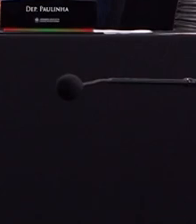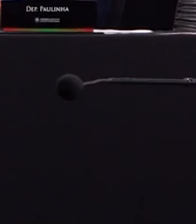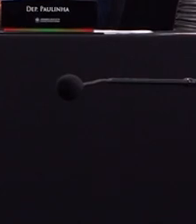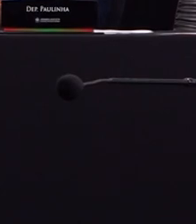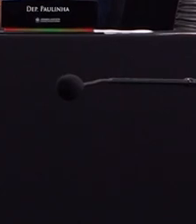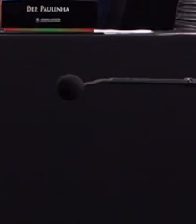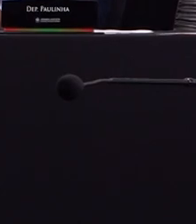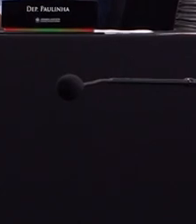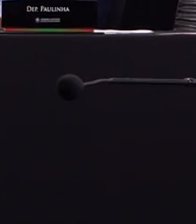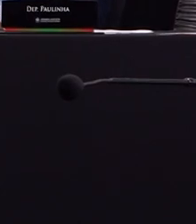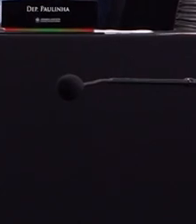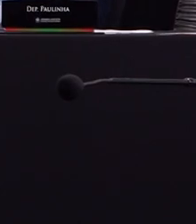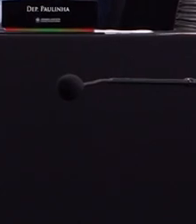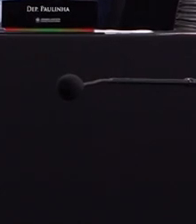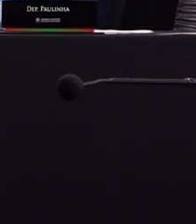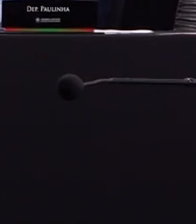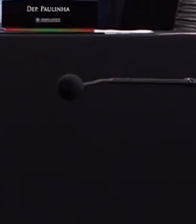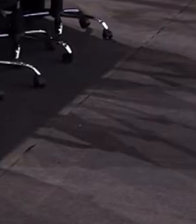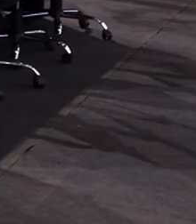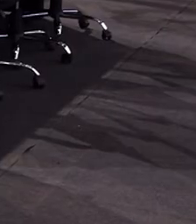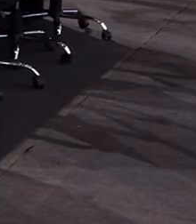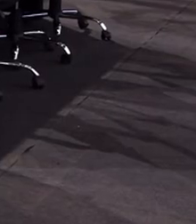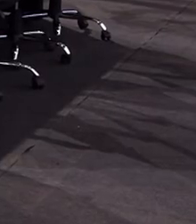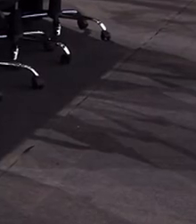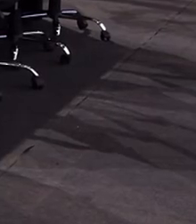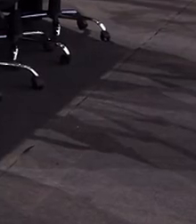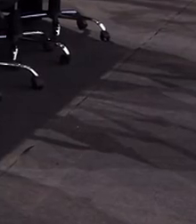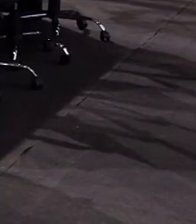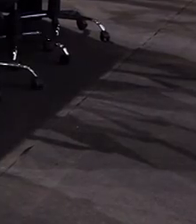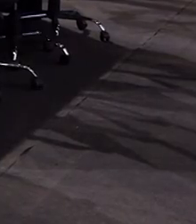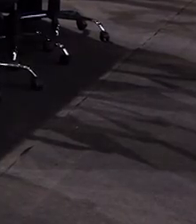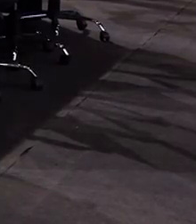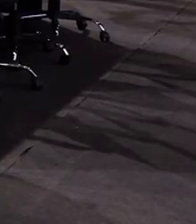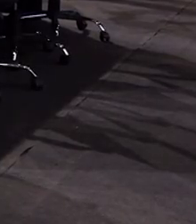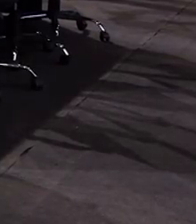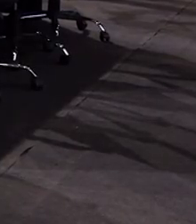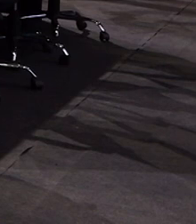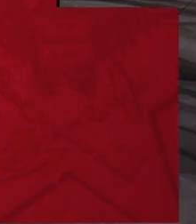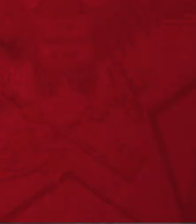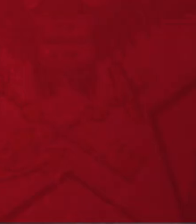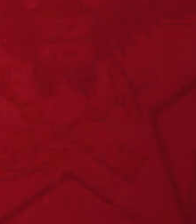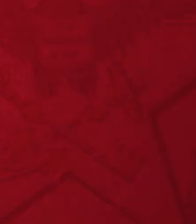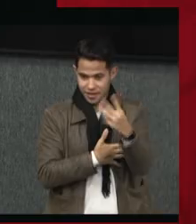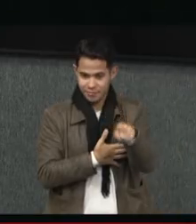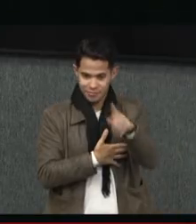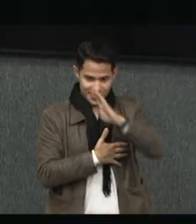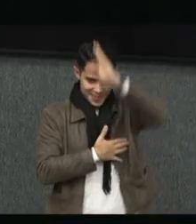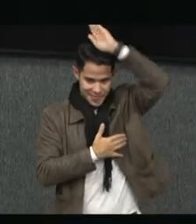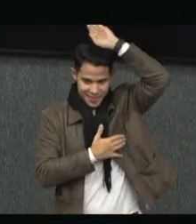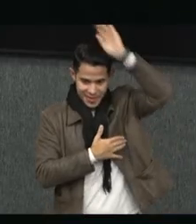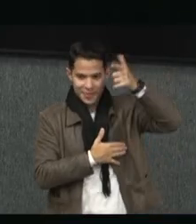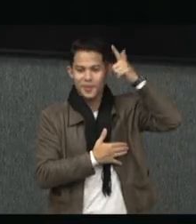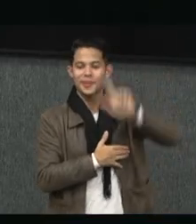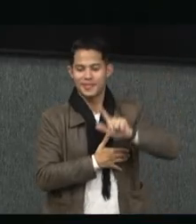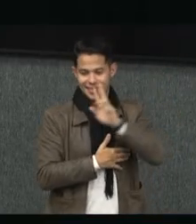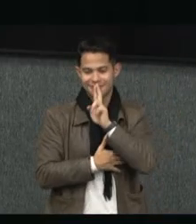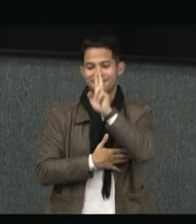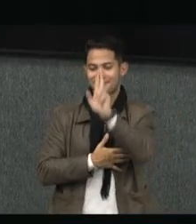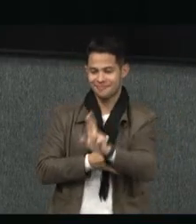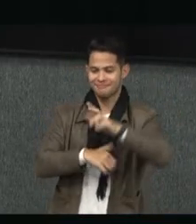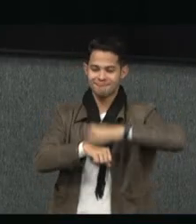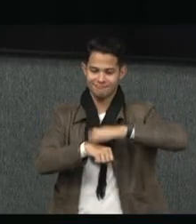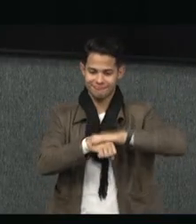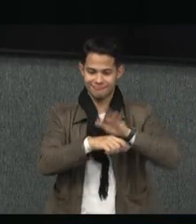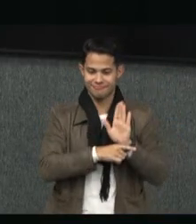4º Batalhão do Corpo de Bombeiros de Criciúma, apresentou os resultados obtidos no último ano. Alguns dos nossos números do ano passado.